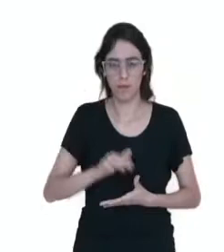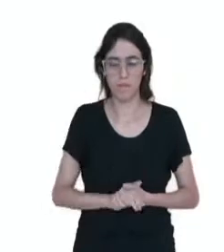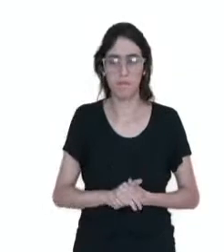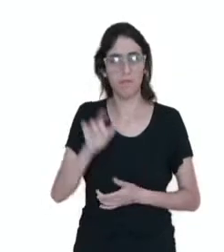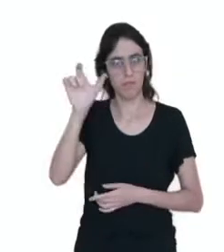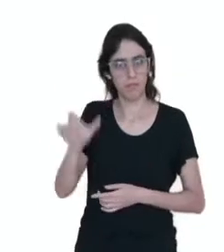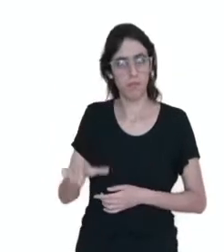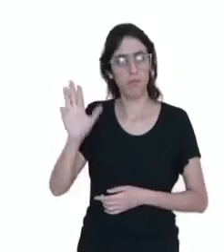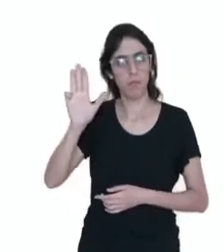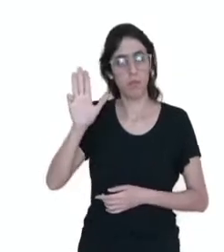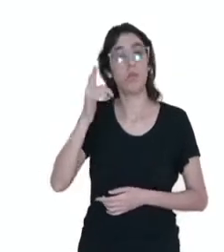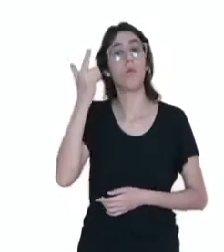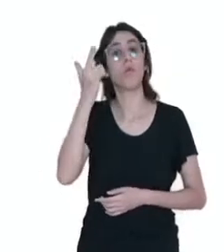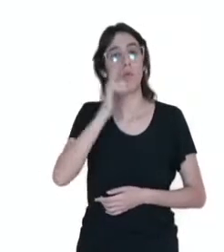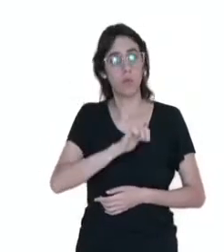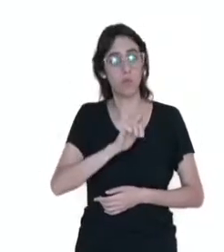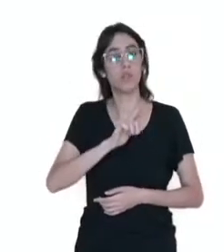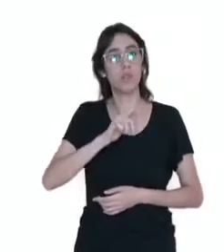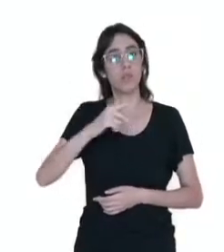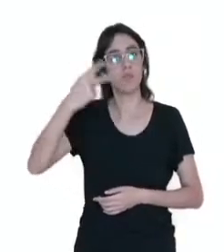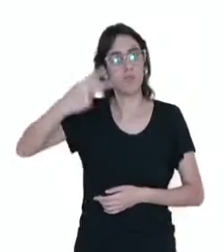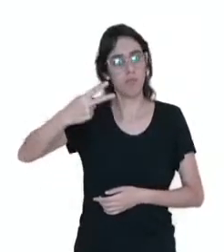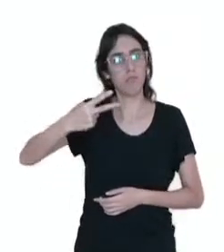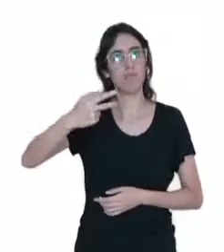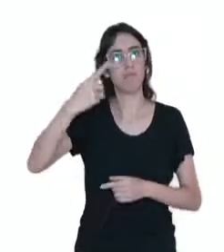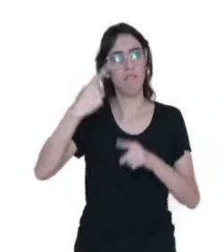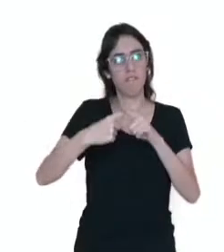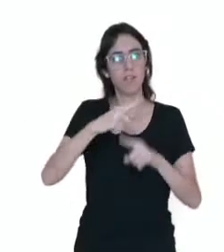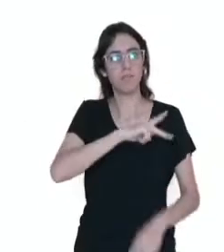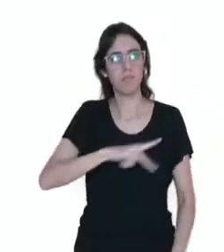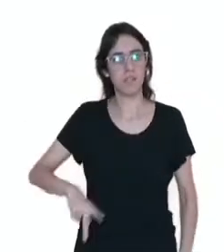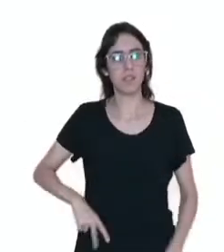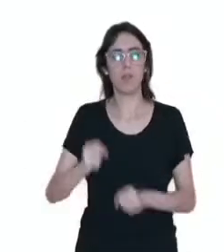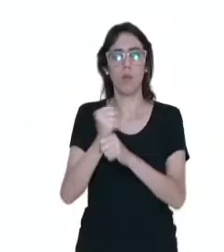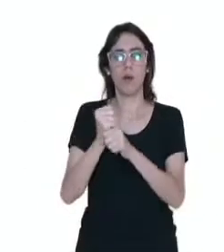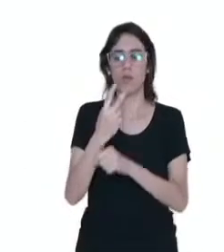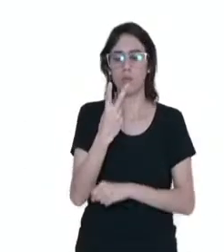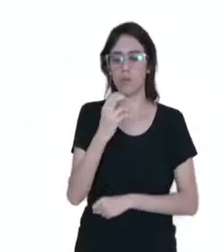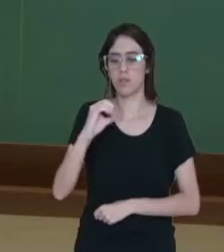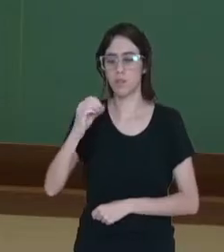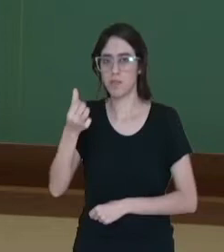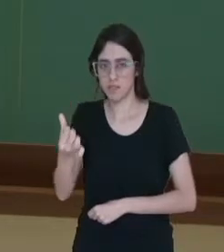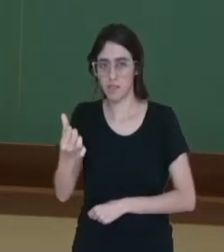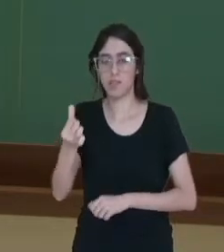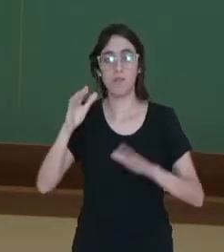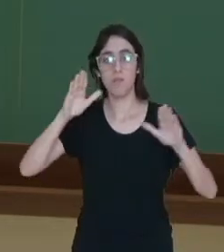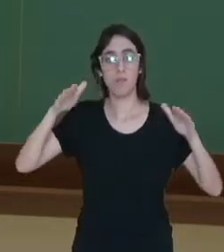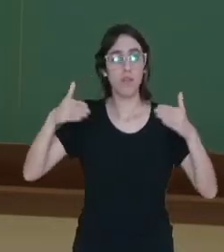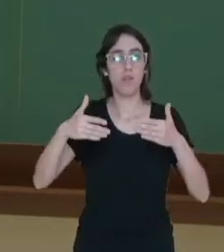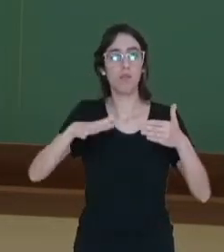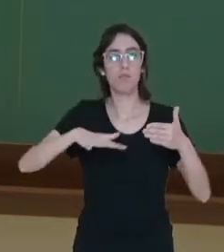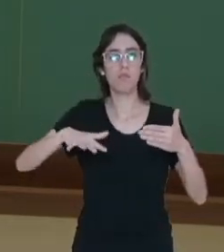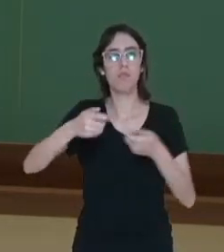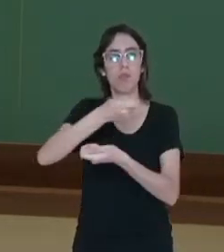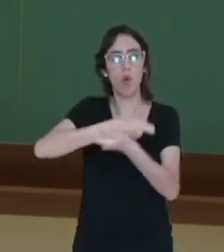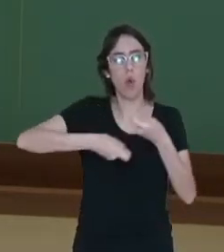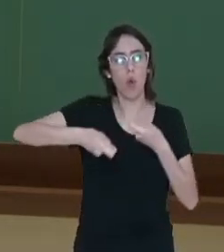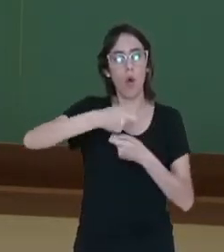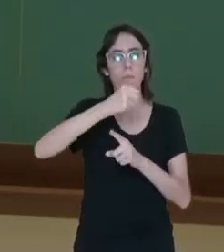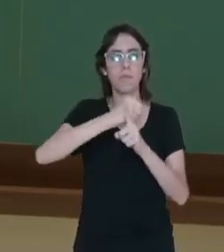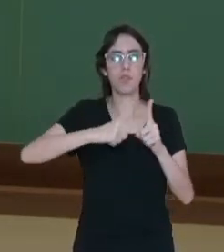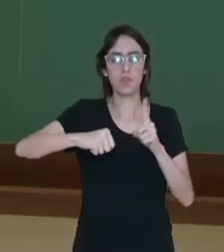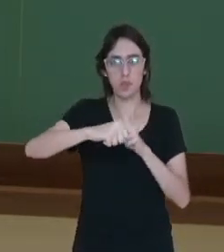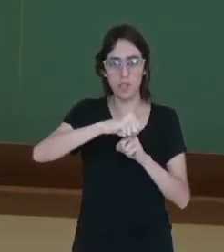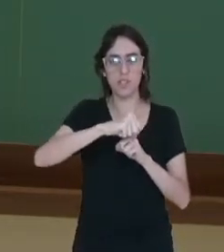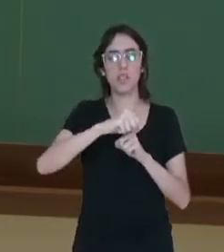foi reeleito presidente do Brasil em 2006, com foco principalmente nas questões econômicas e sociais,